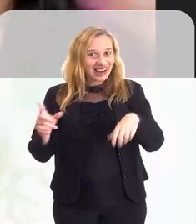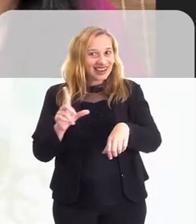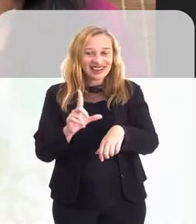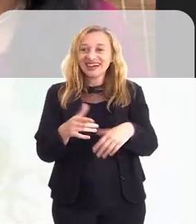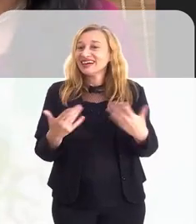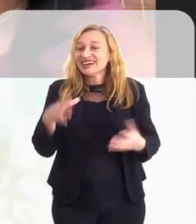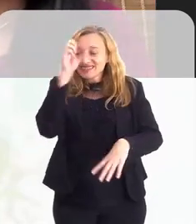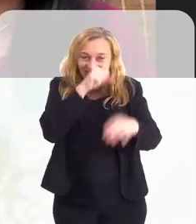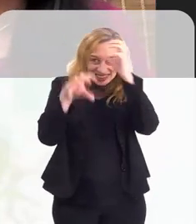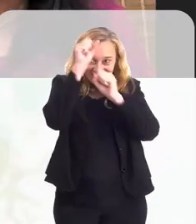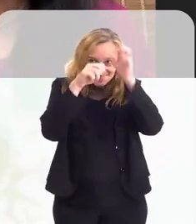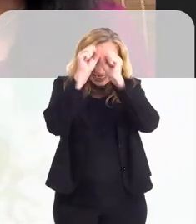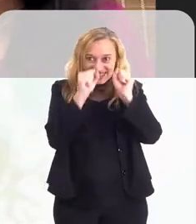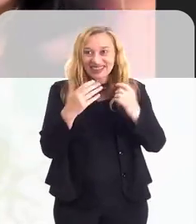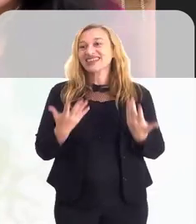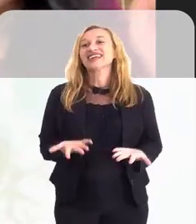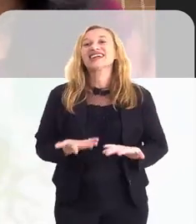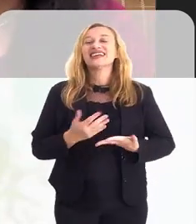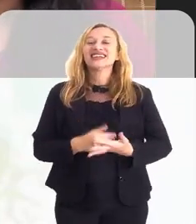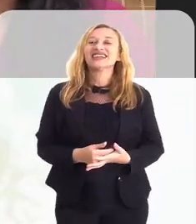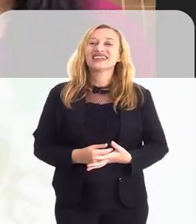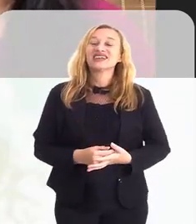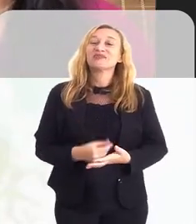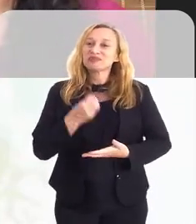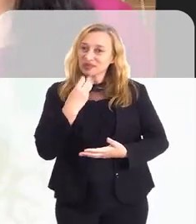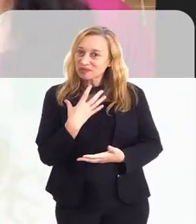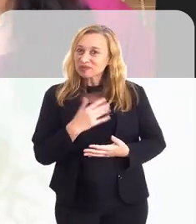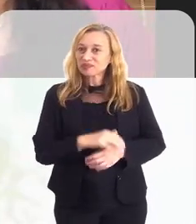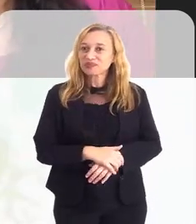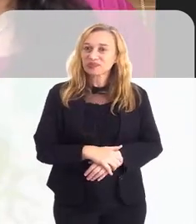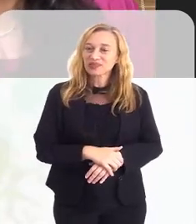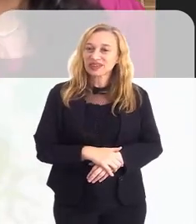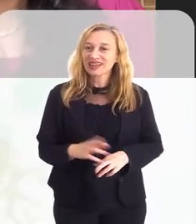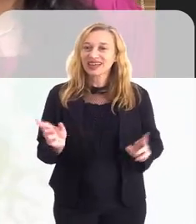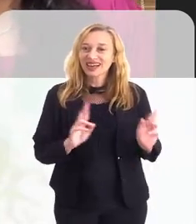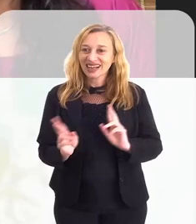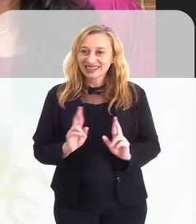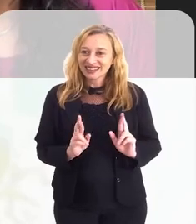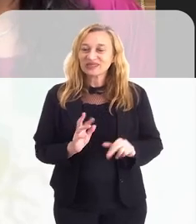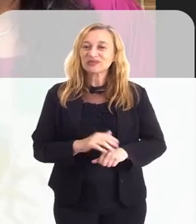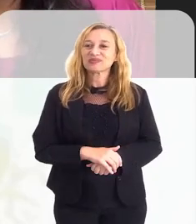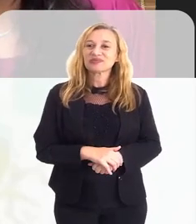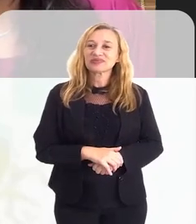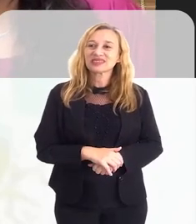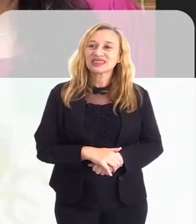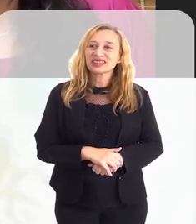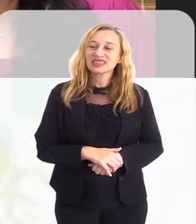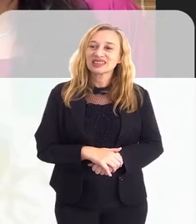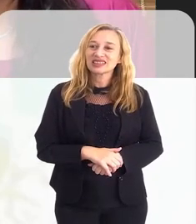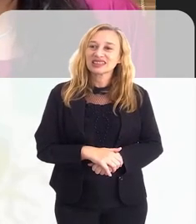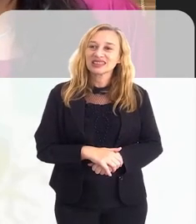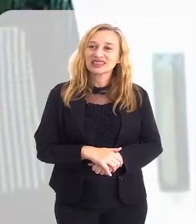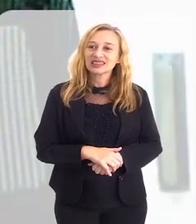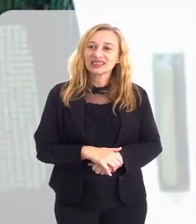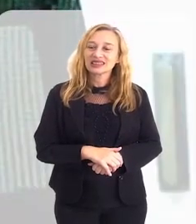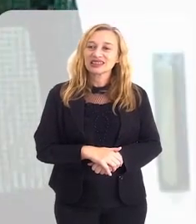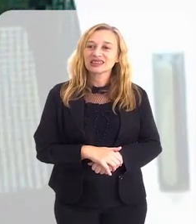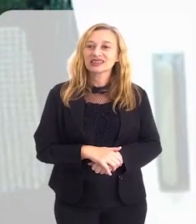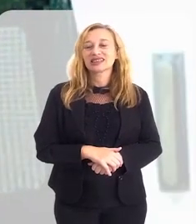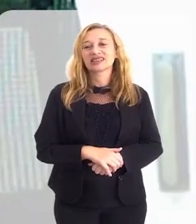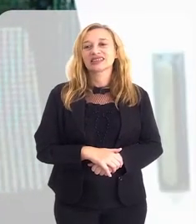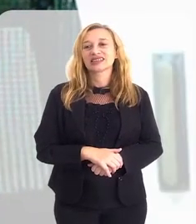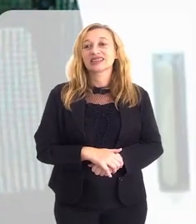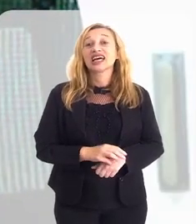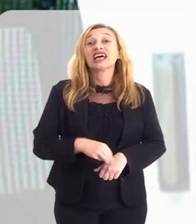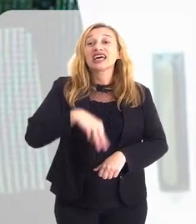ouvindo, muita ouvindo, coisa. aprendendo, aprendendo e o tempo voa. Tá. Isso em relação, então, dito, né? Vai depender